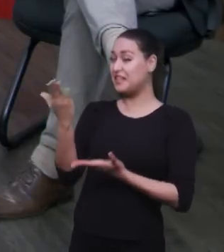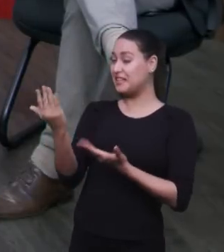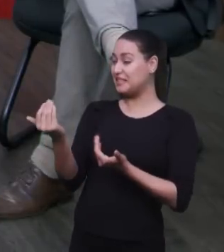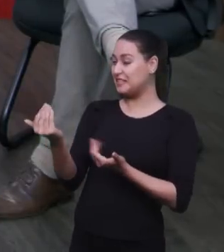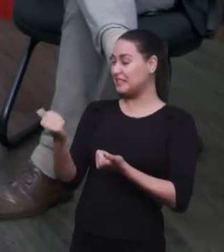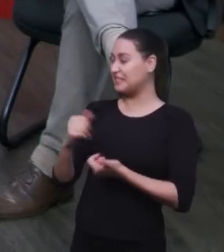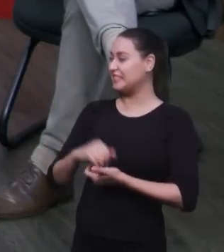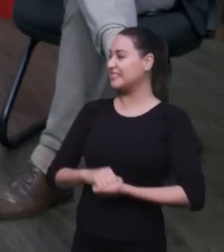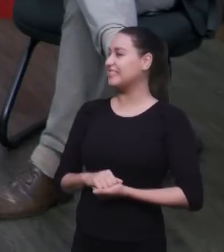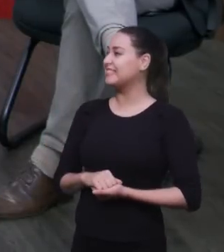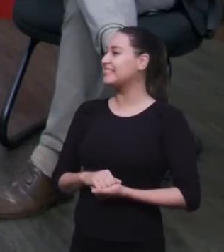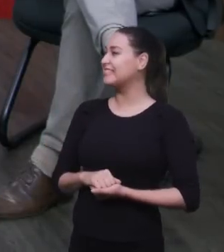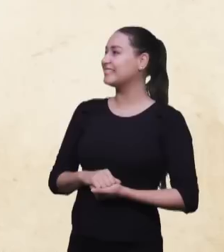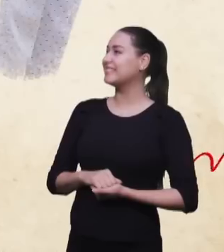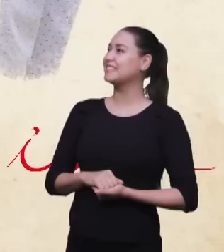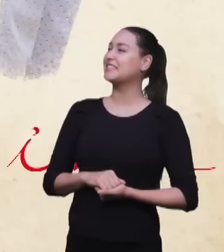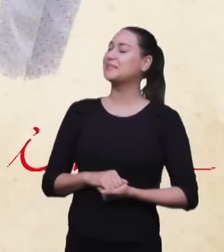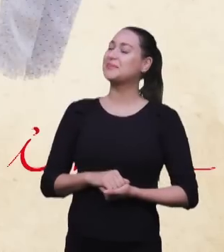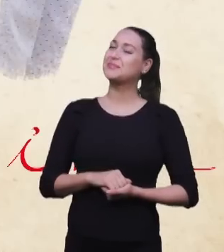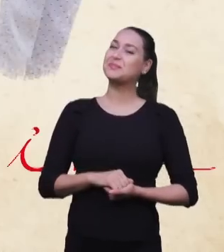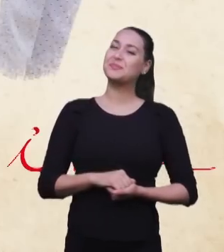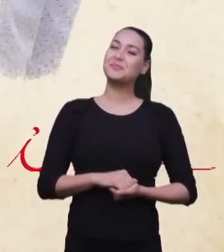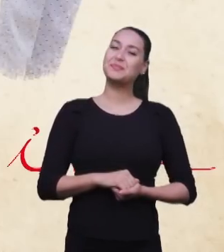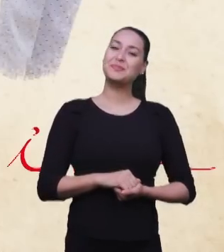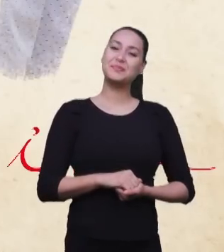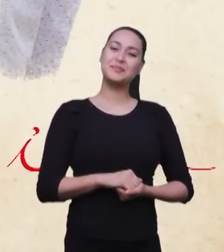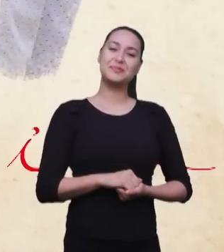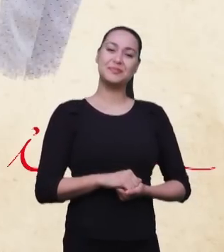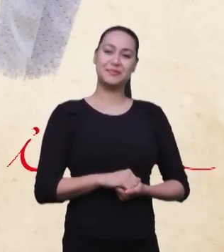Fala Jovem, a primeira participação de fora.